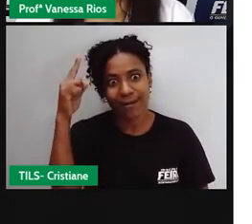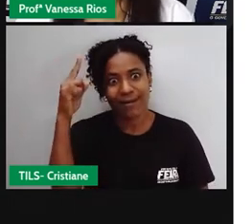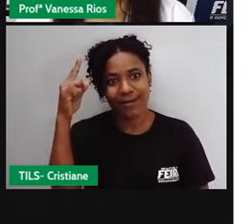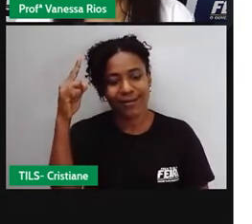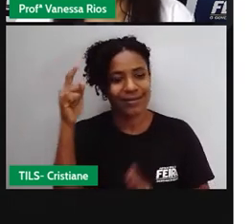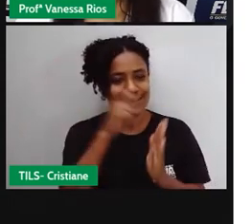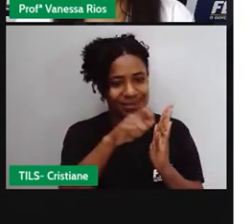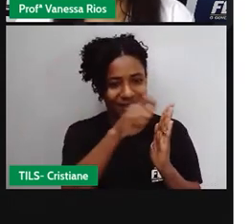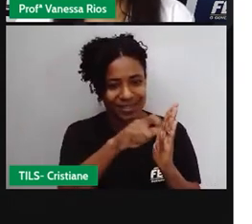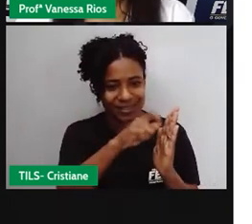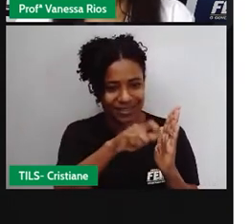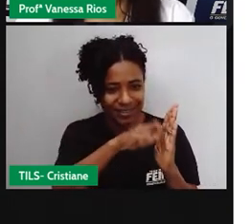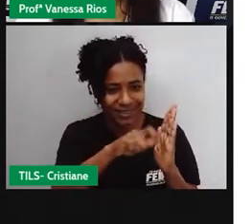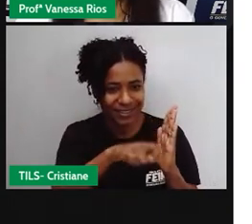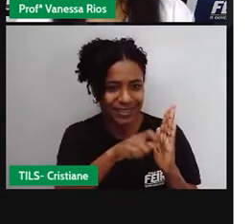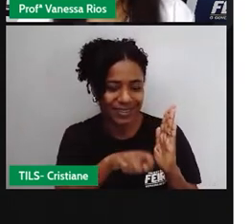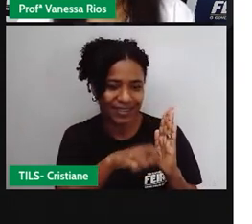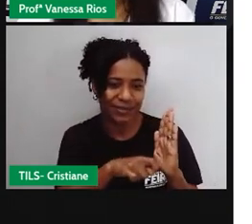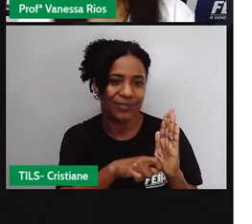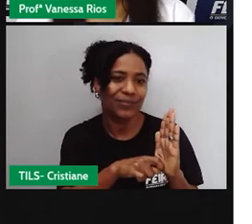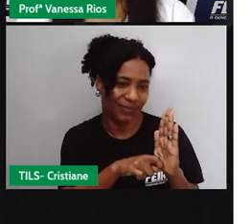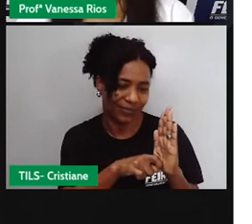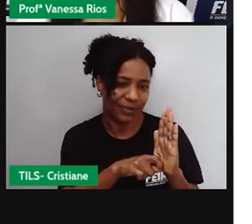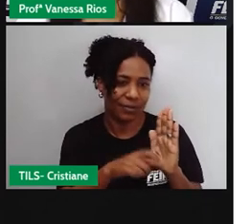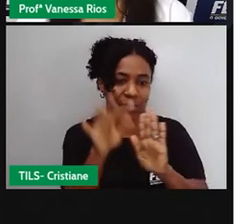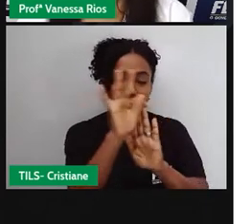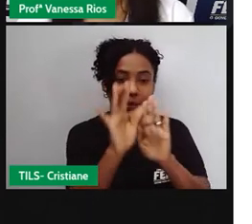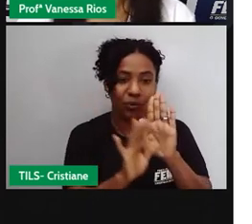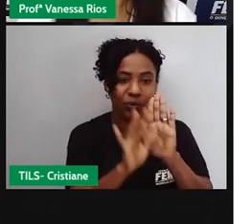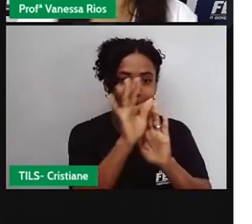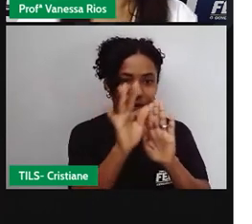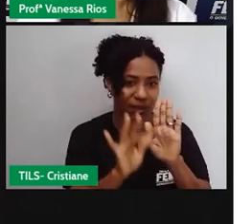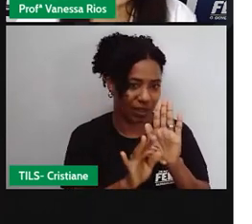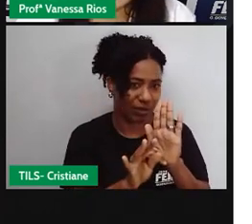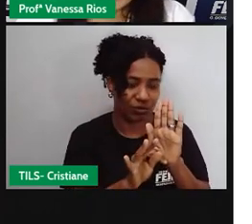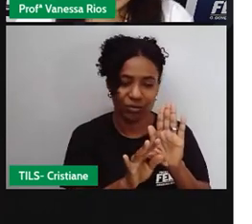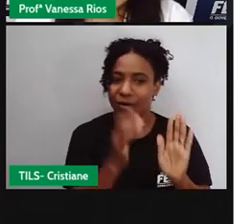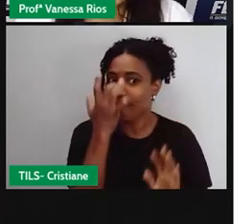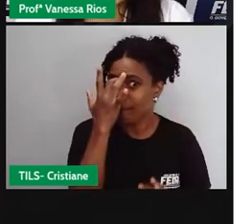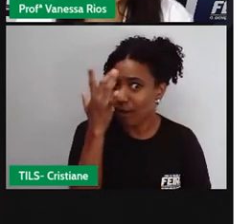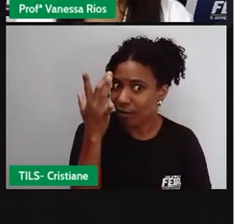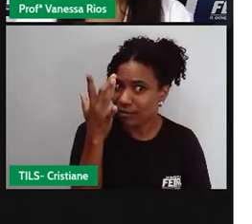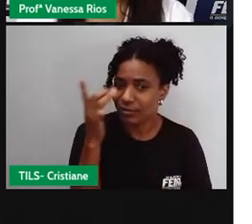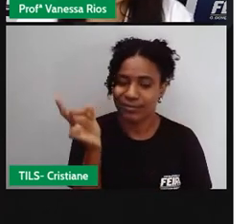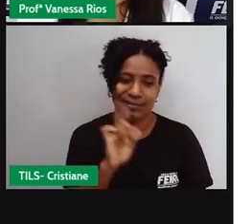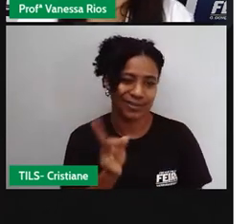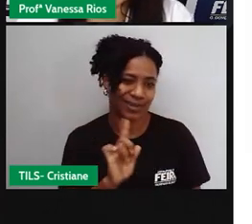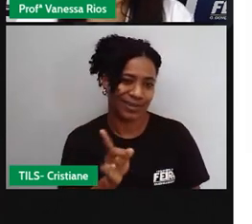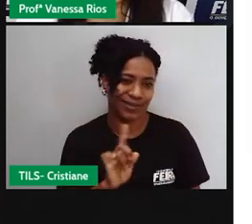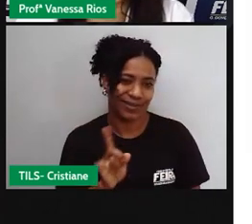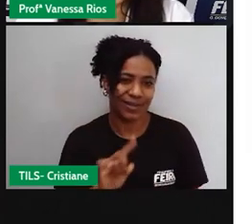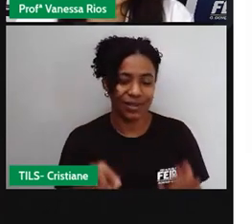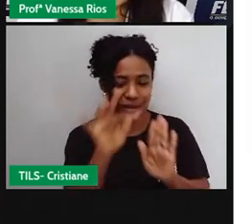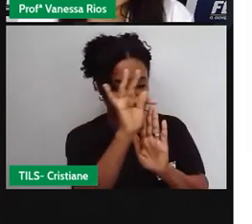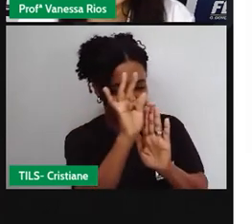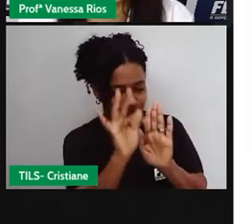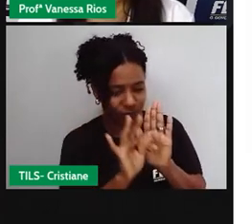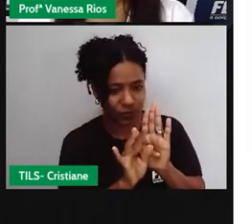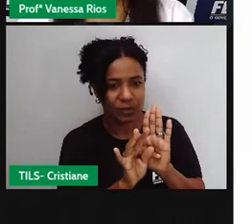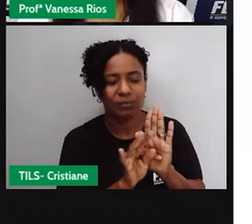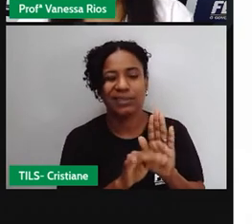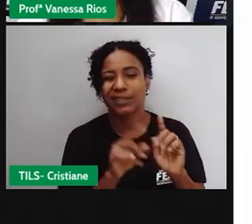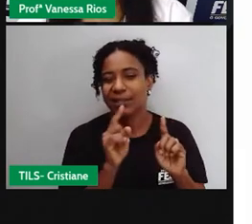inspiração. Então, às vezes, um texto ele não vai ser produzido num único momento, né? Você vai juntando ali momentos